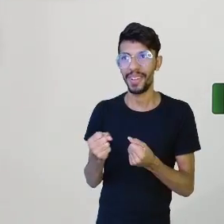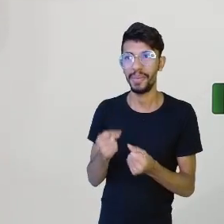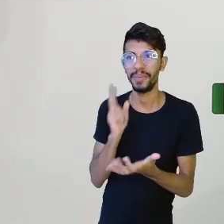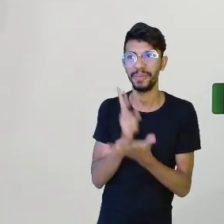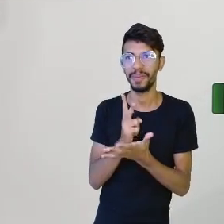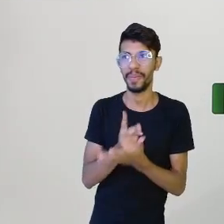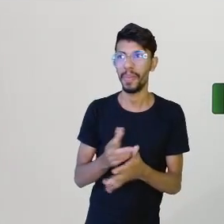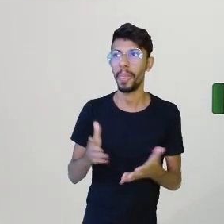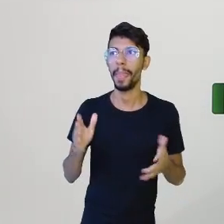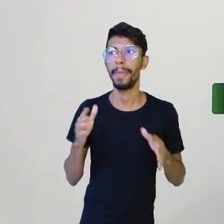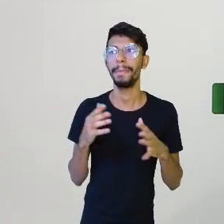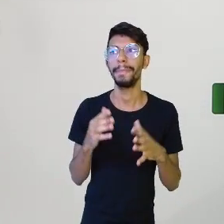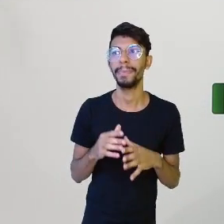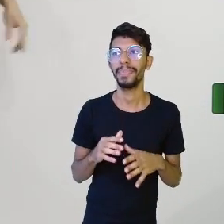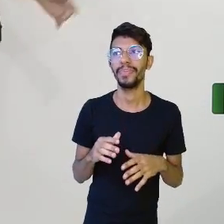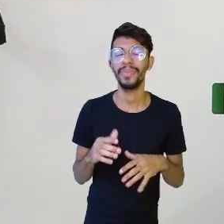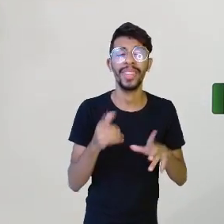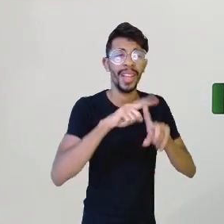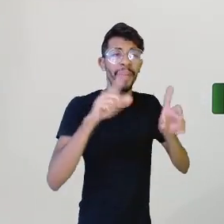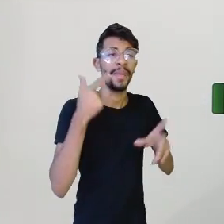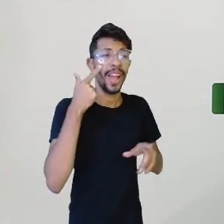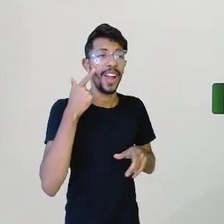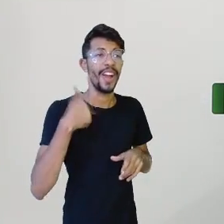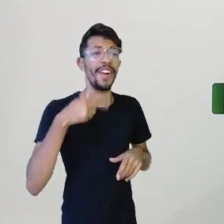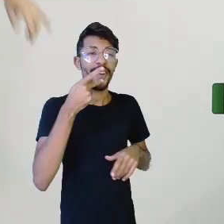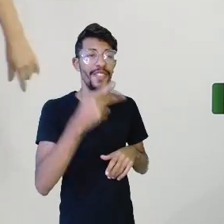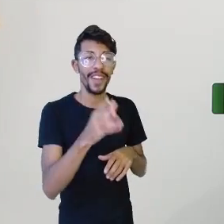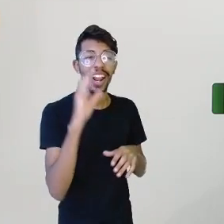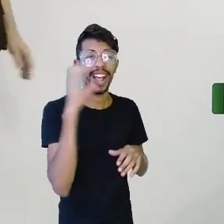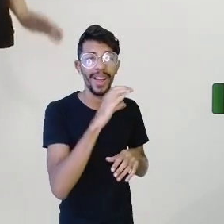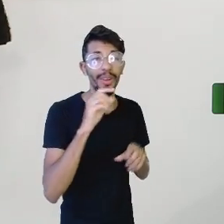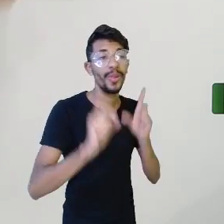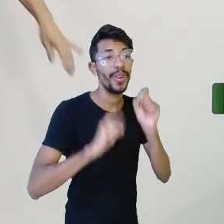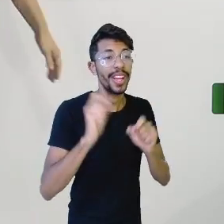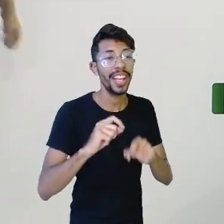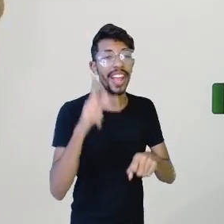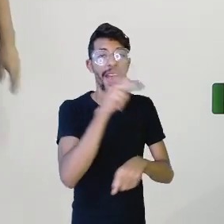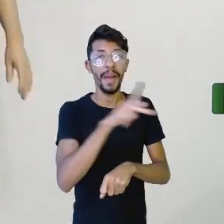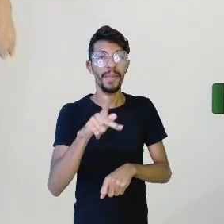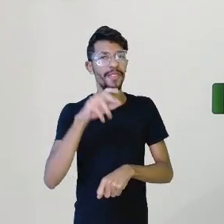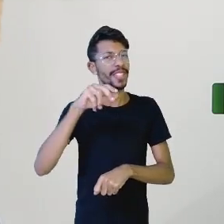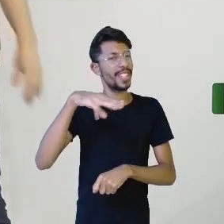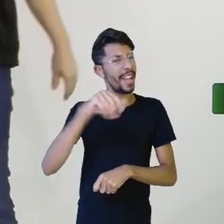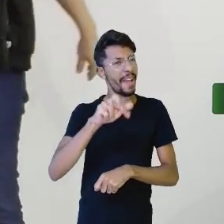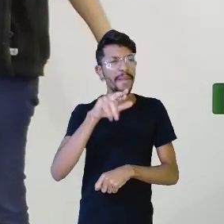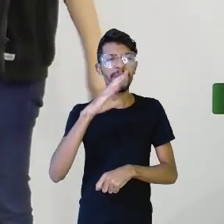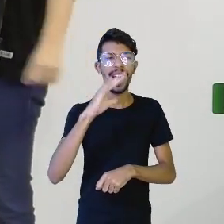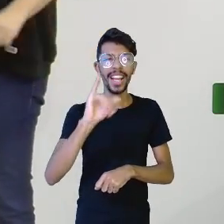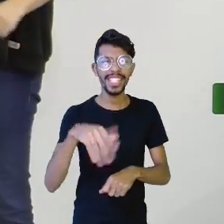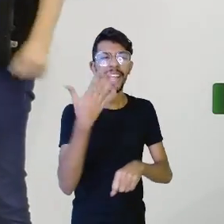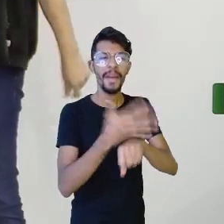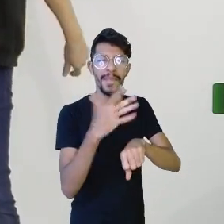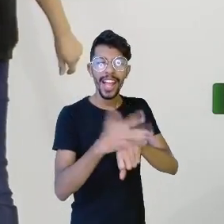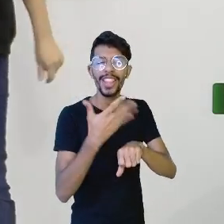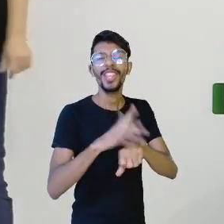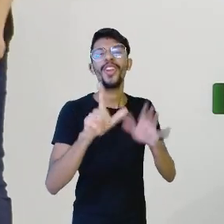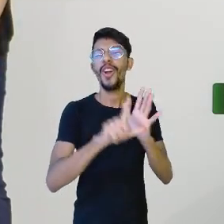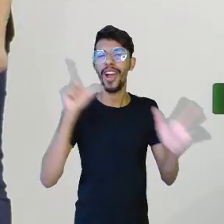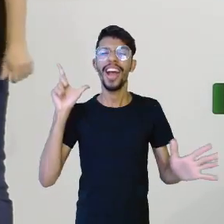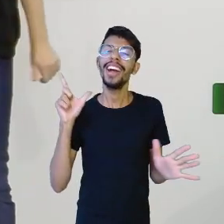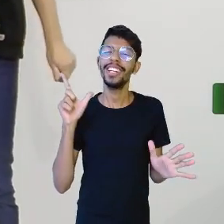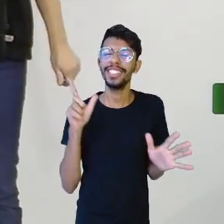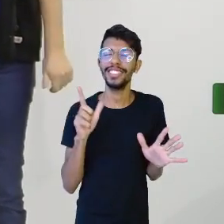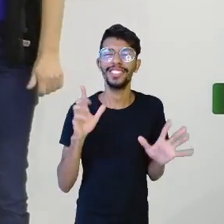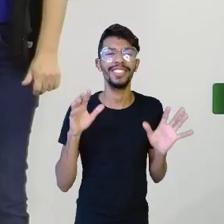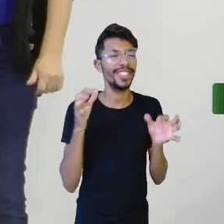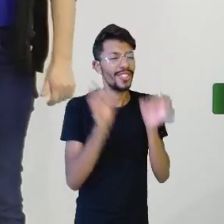lá. Agora, eu vou entregar logo, porque a professora Márcia já tinha treinado antes, tá? Então, se ela ganhar, não vale. Eu só tava vendo assim, porque,